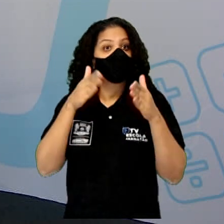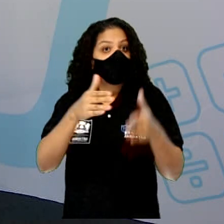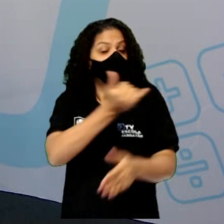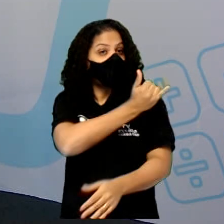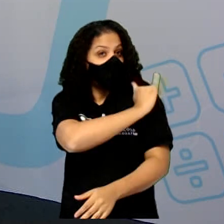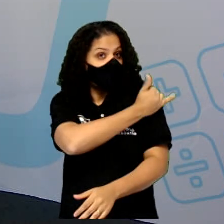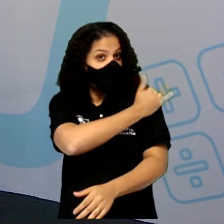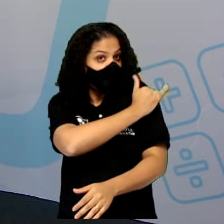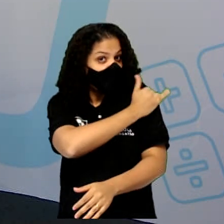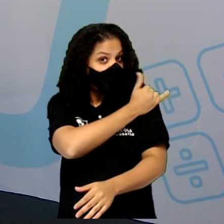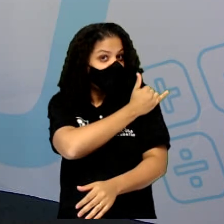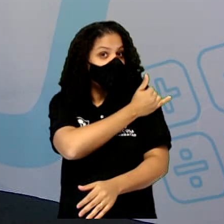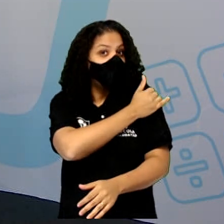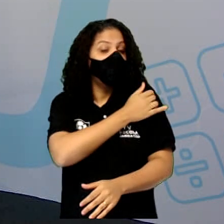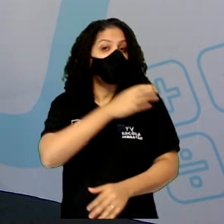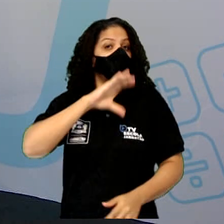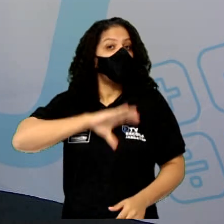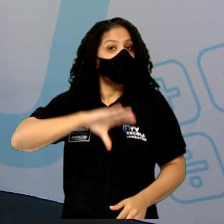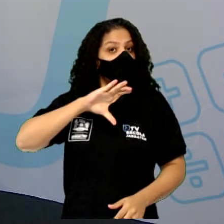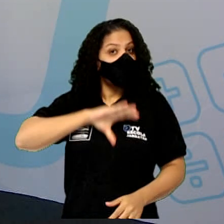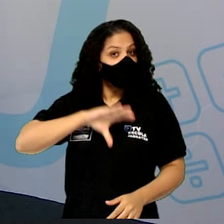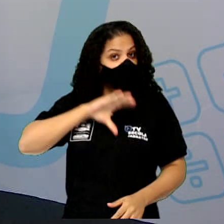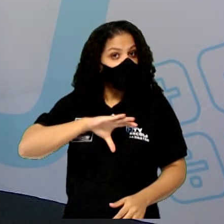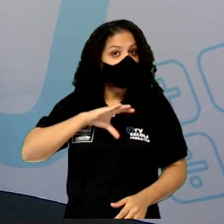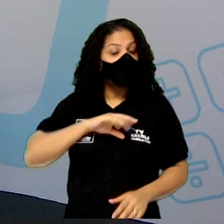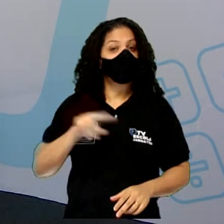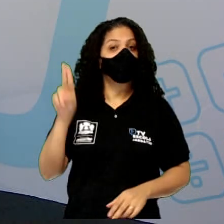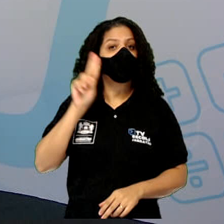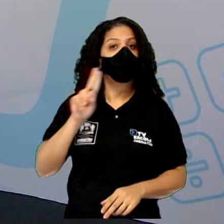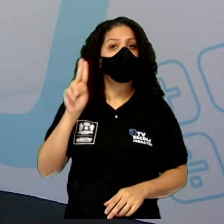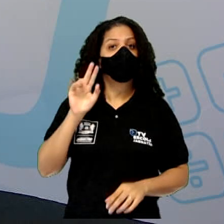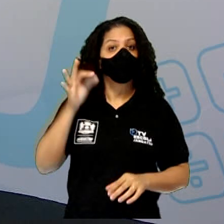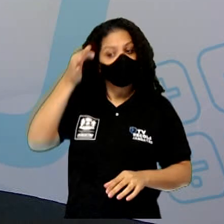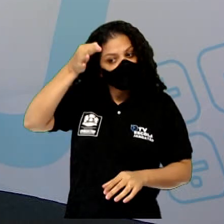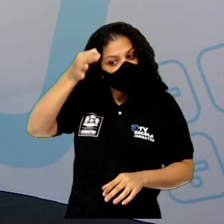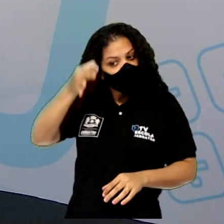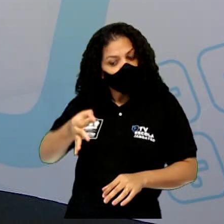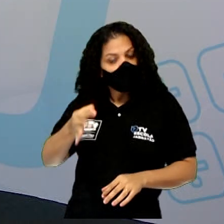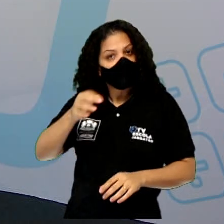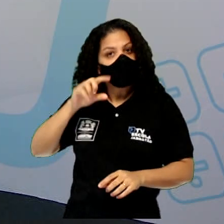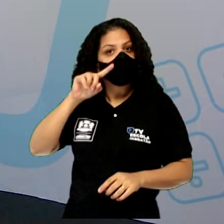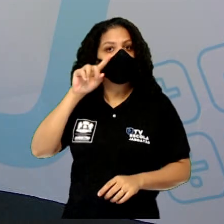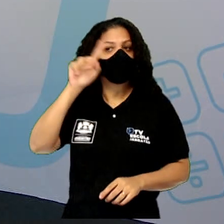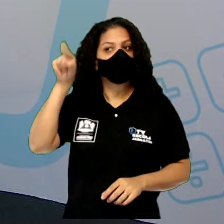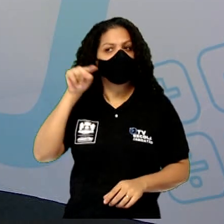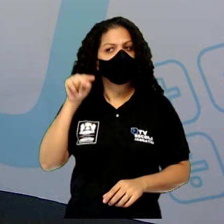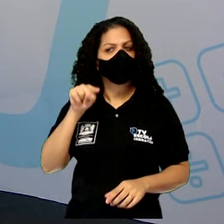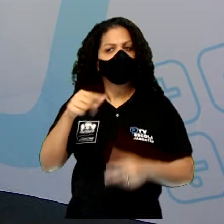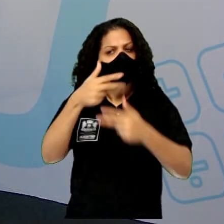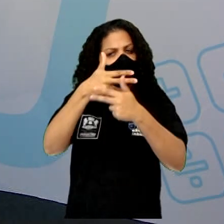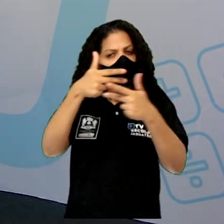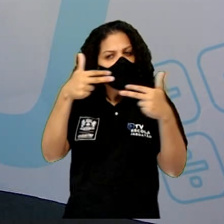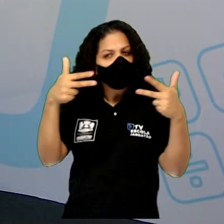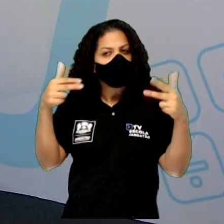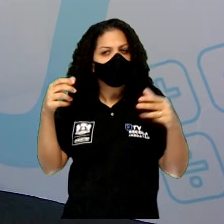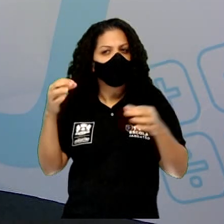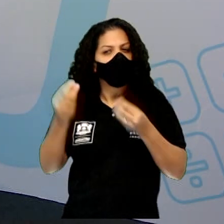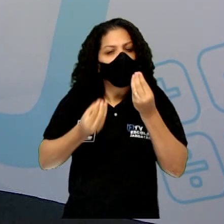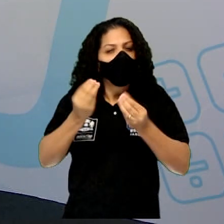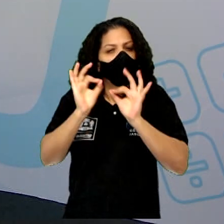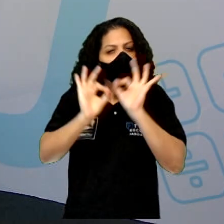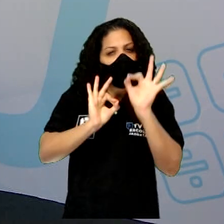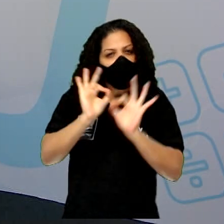Portuguesa com o tema O uso correto dos sinais de pontuação. Para iniciar a nossa aula, eu quero trazer primeiro a